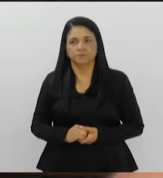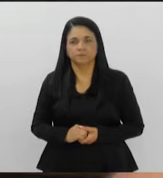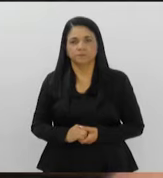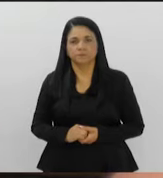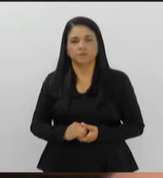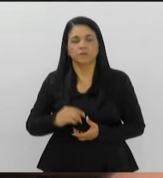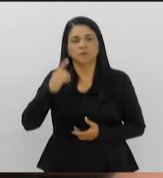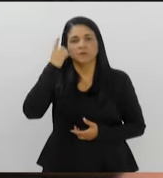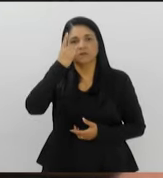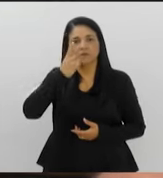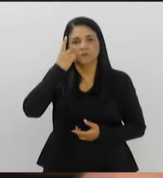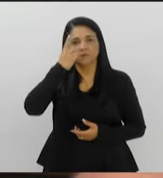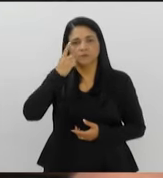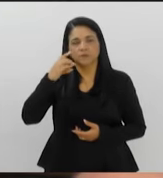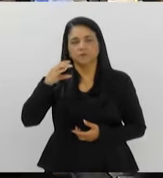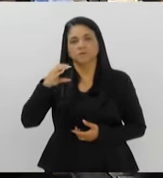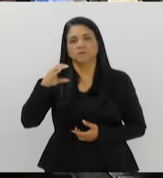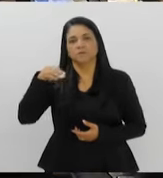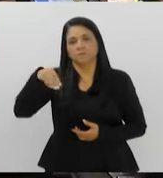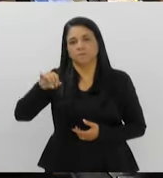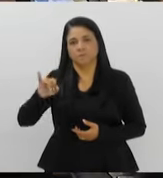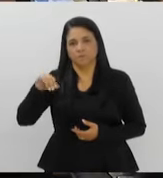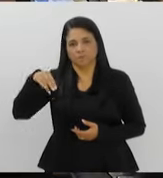Nosso nobre deputado Carlos Mico.